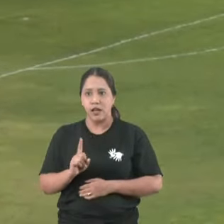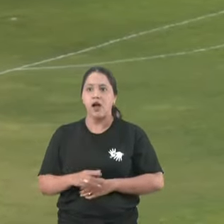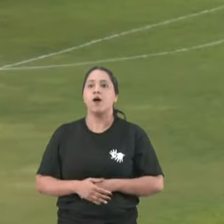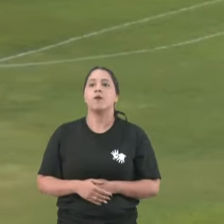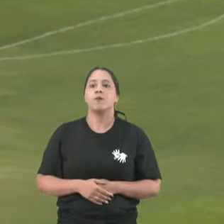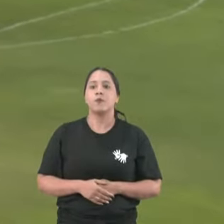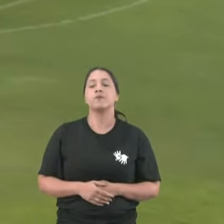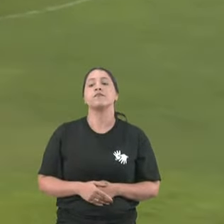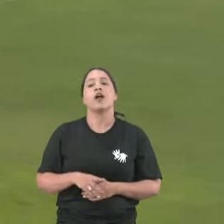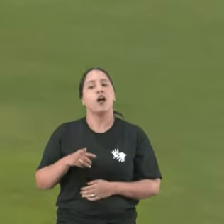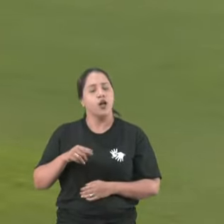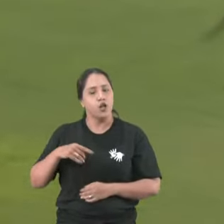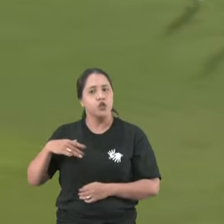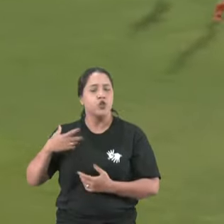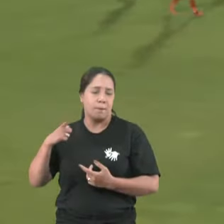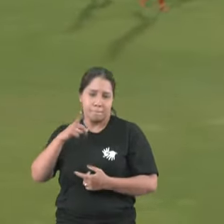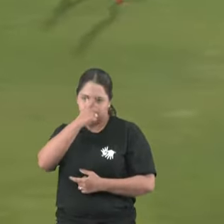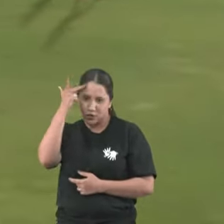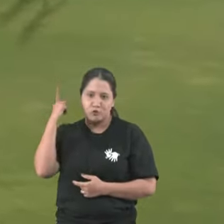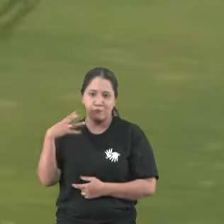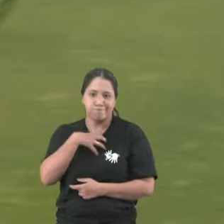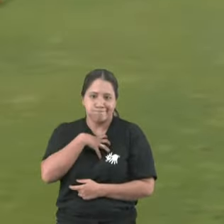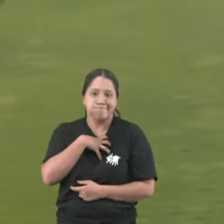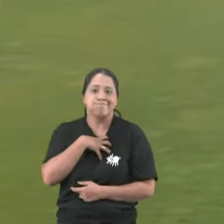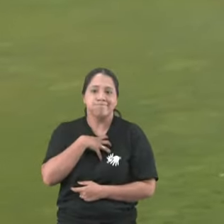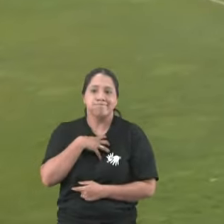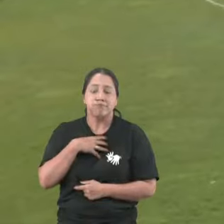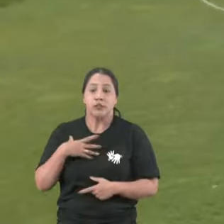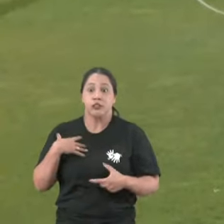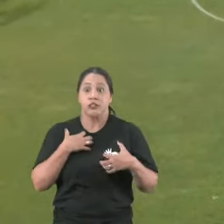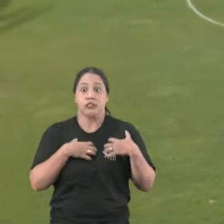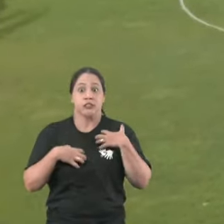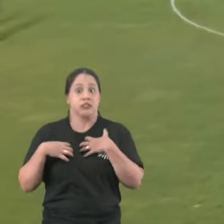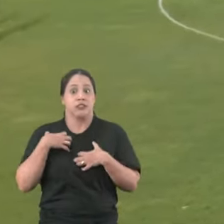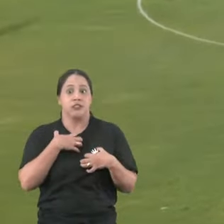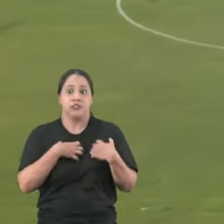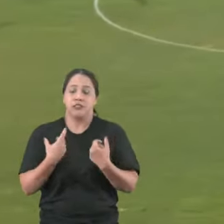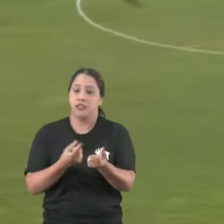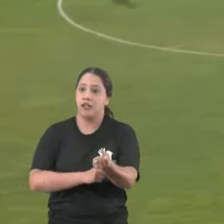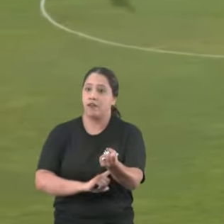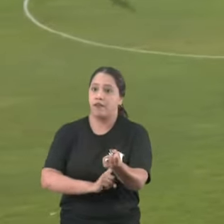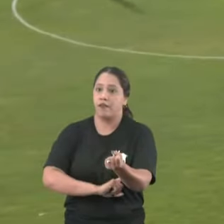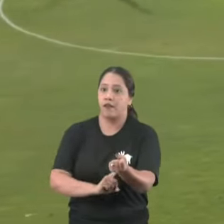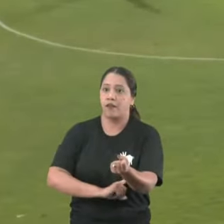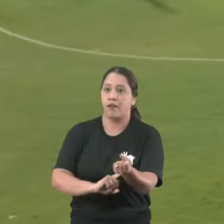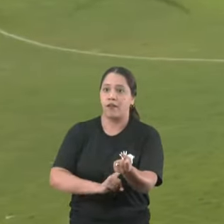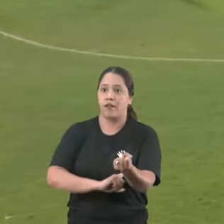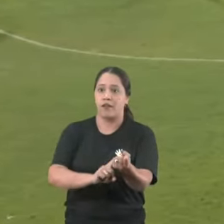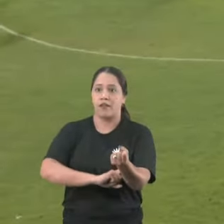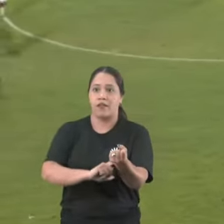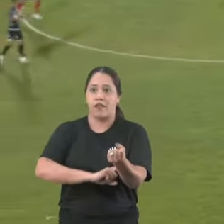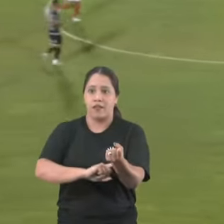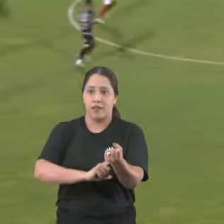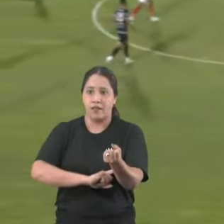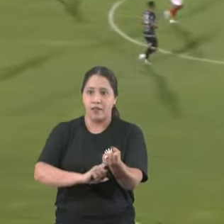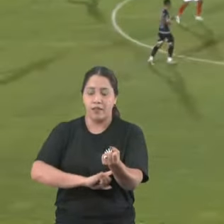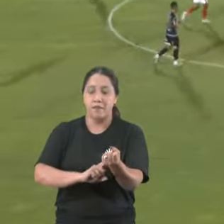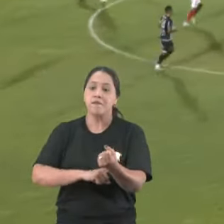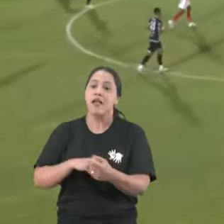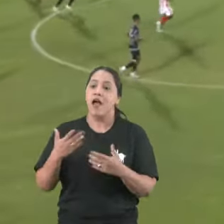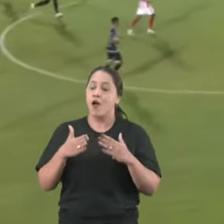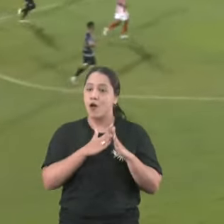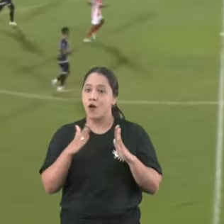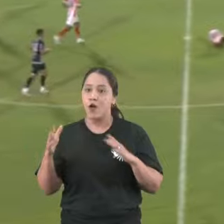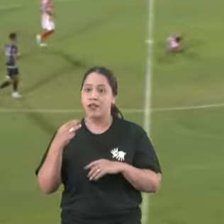o baque. O clima fica tenso agora aqui no Coraci. Passamos da marca dos